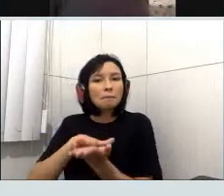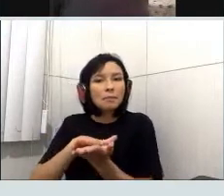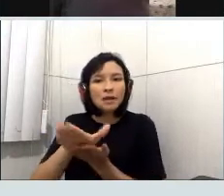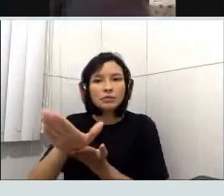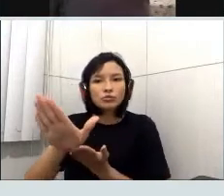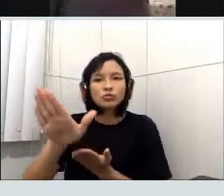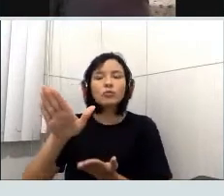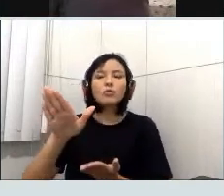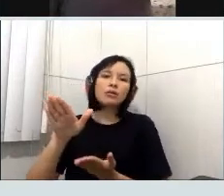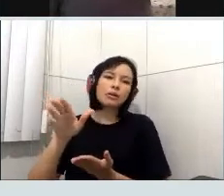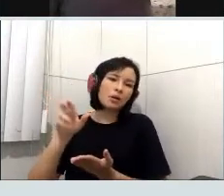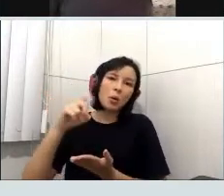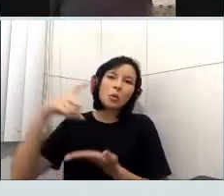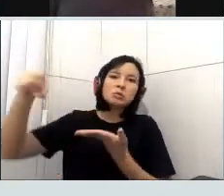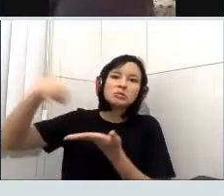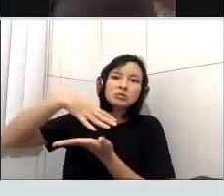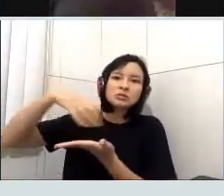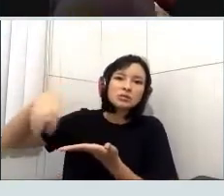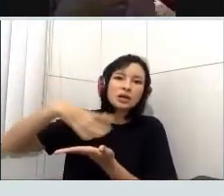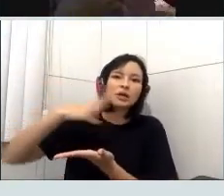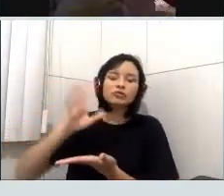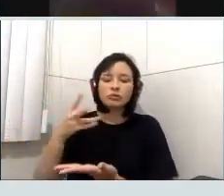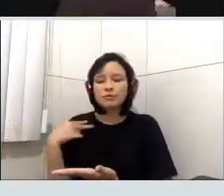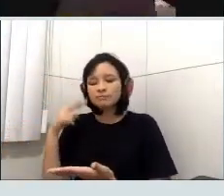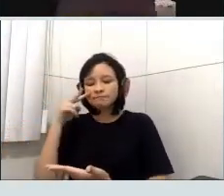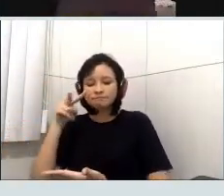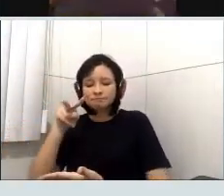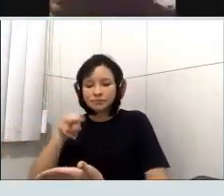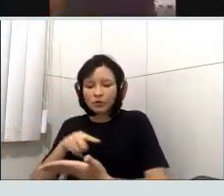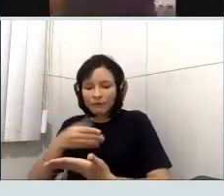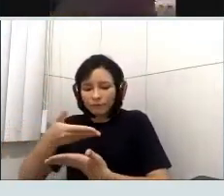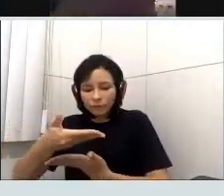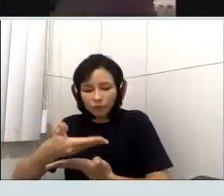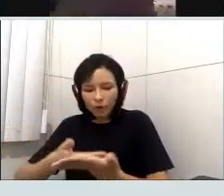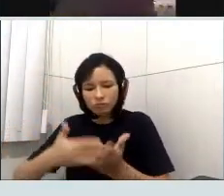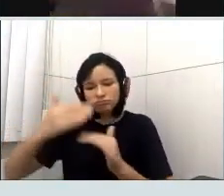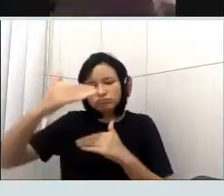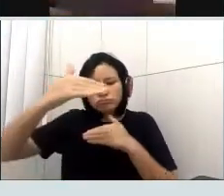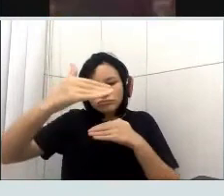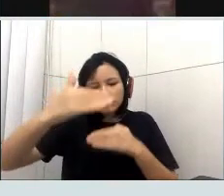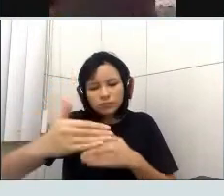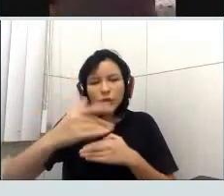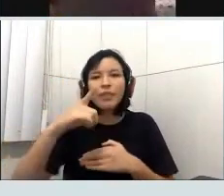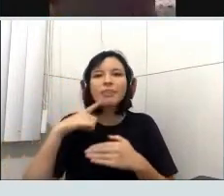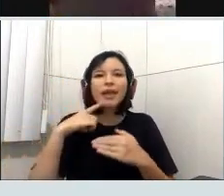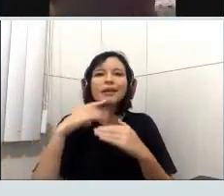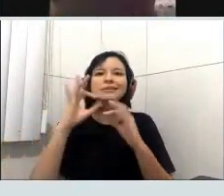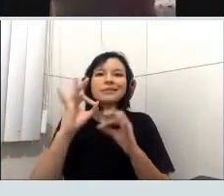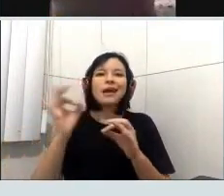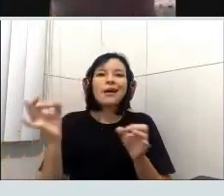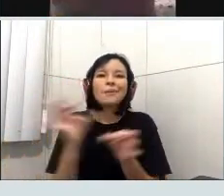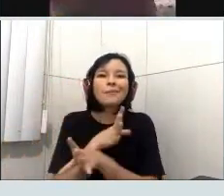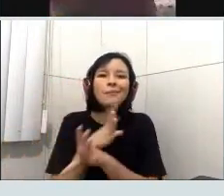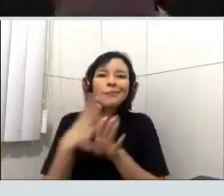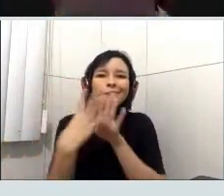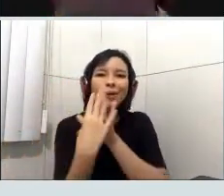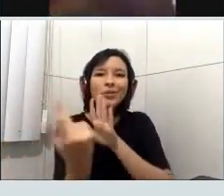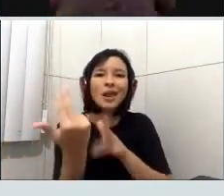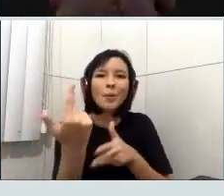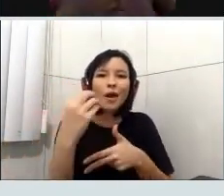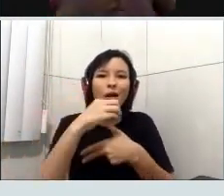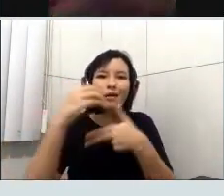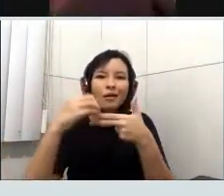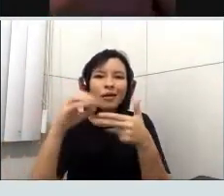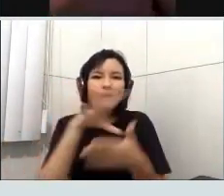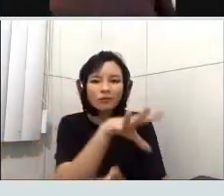tirando xerox, é ótimo, porque você já vai ter uma folha lá do tamanho do Enem, com a quantidade de linha, com a folha do